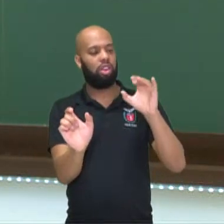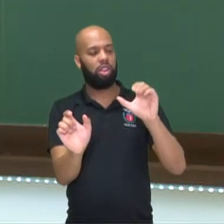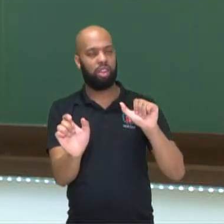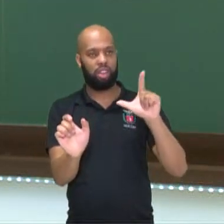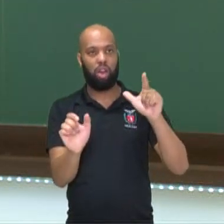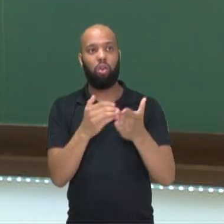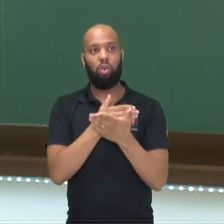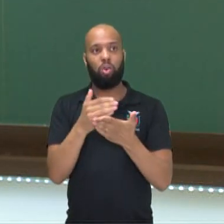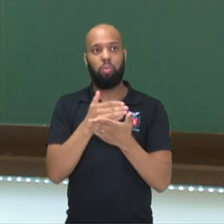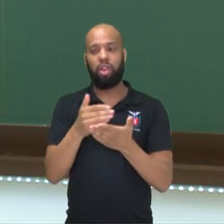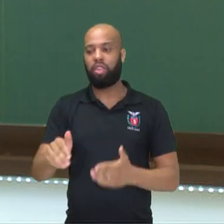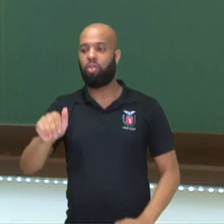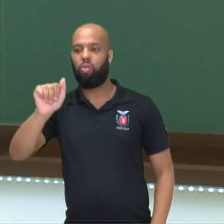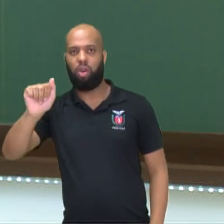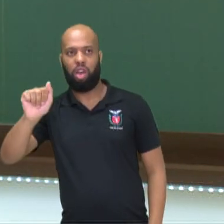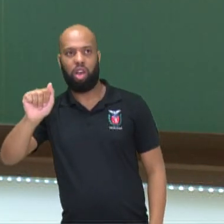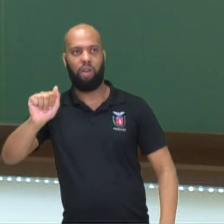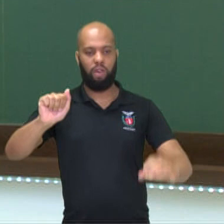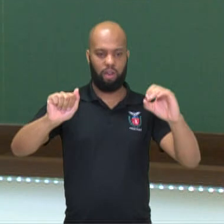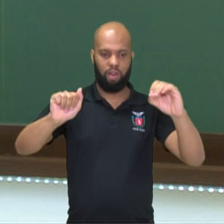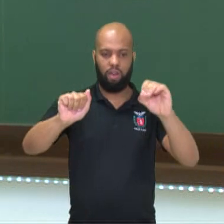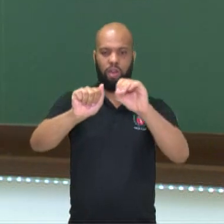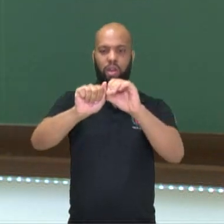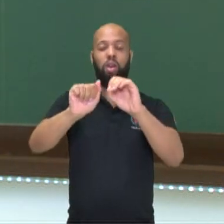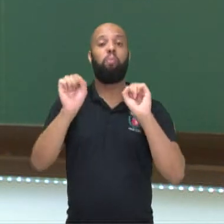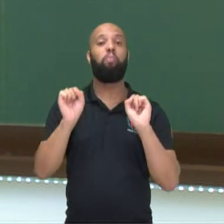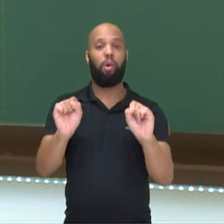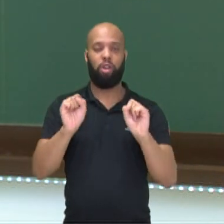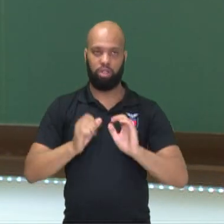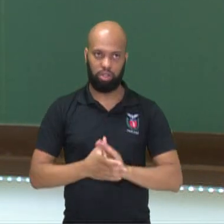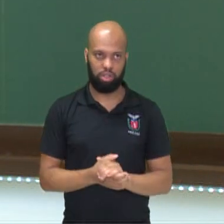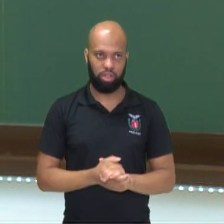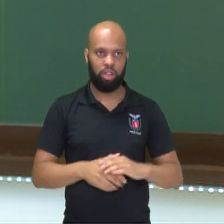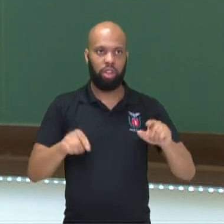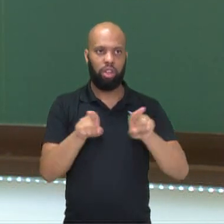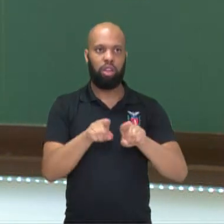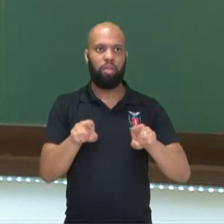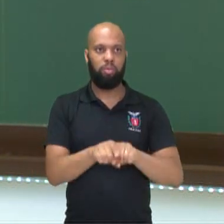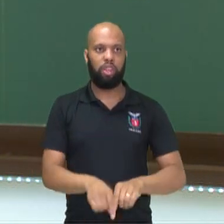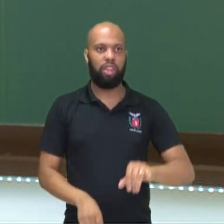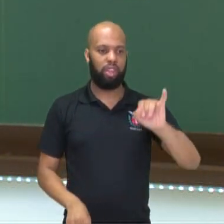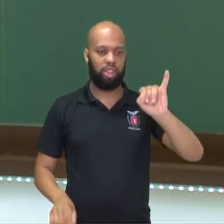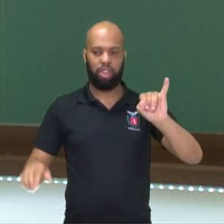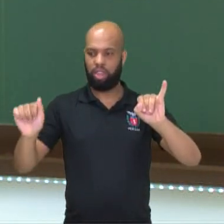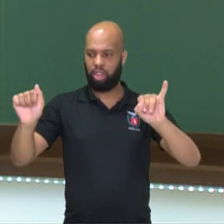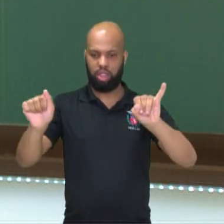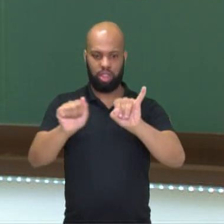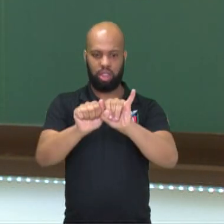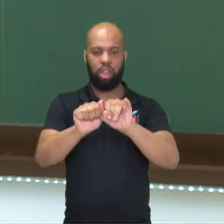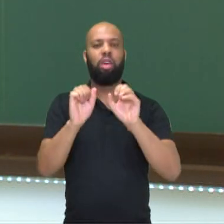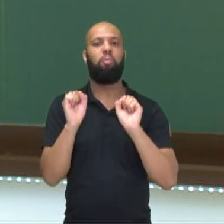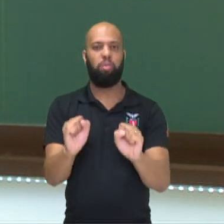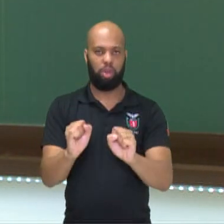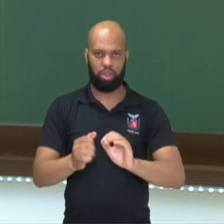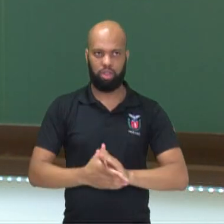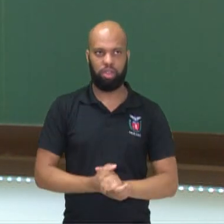autoavaliação, juntinho, coautor, o A, semiárido e A,